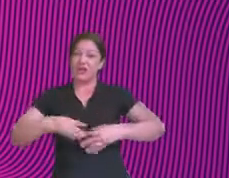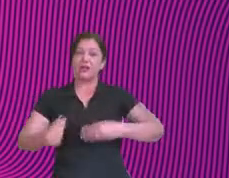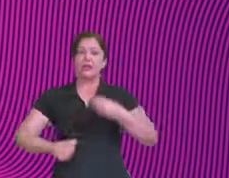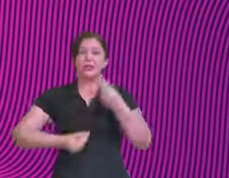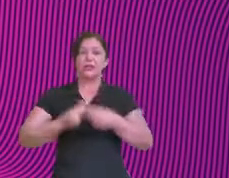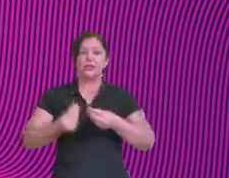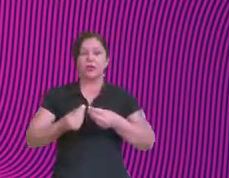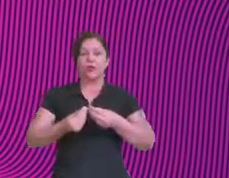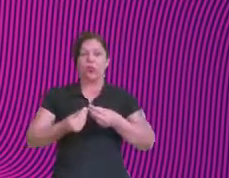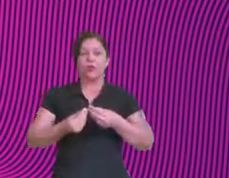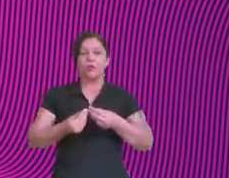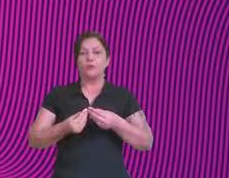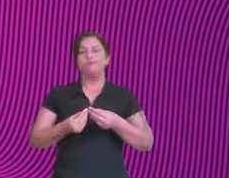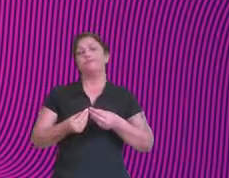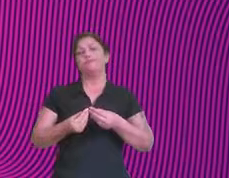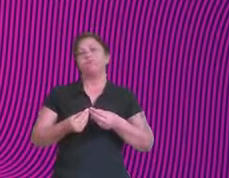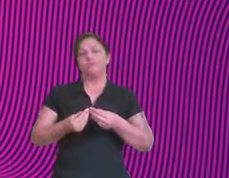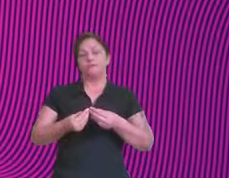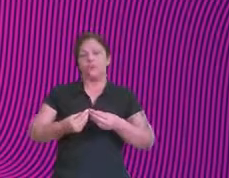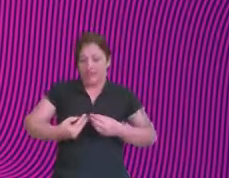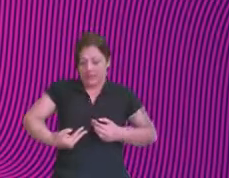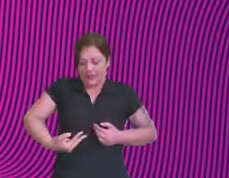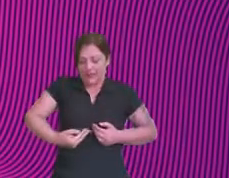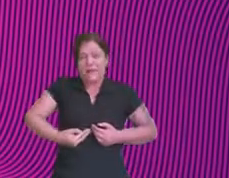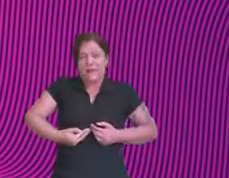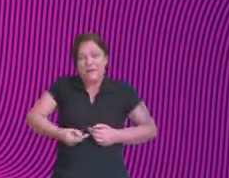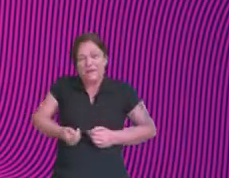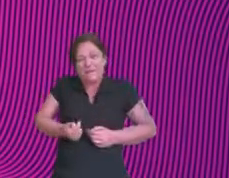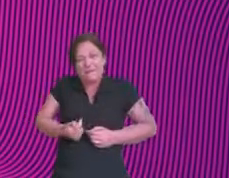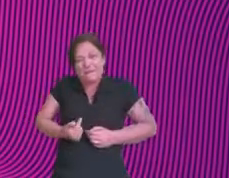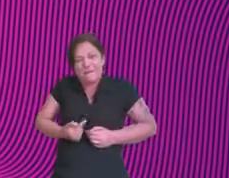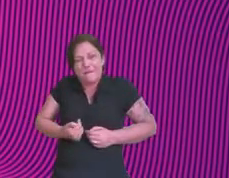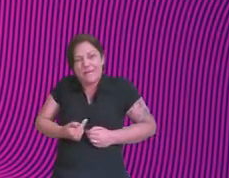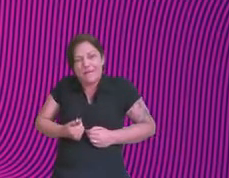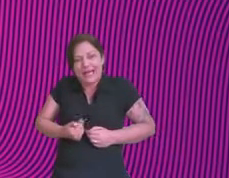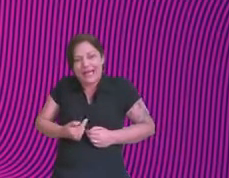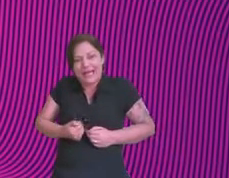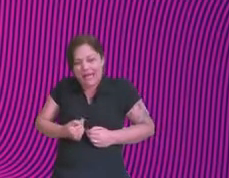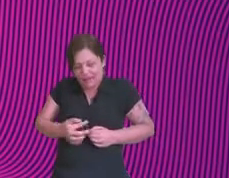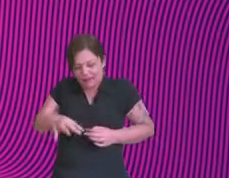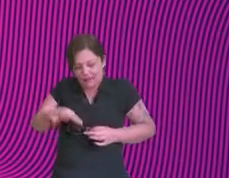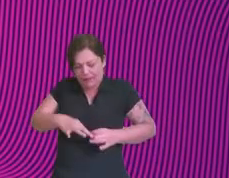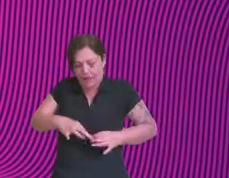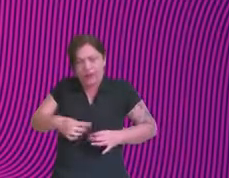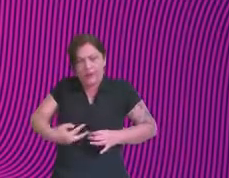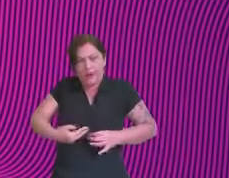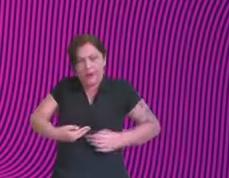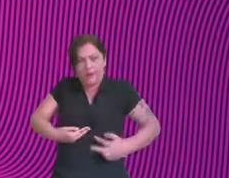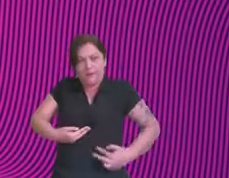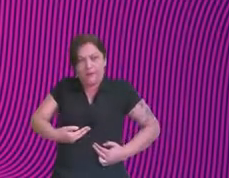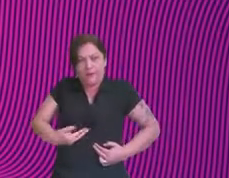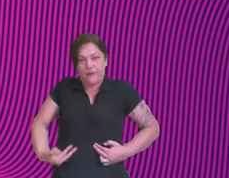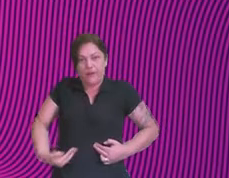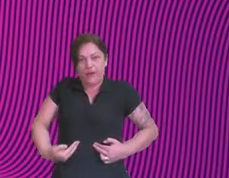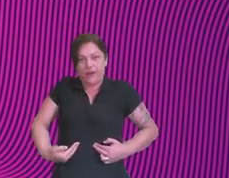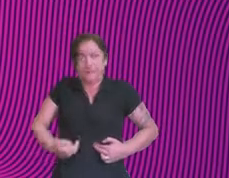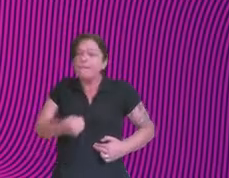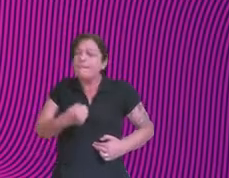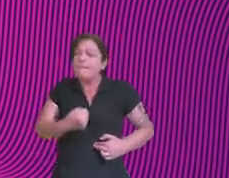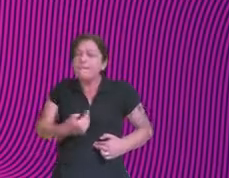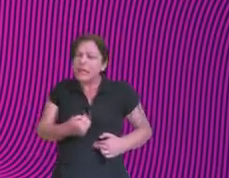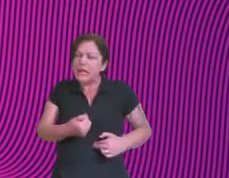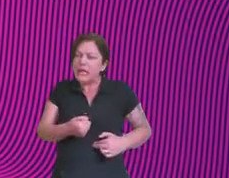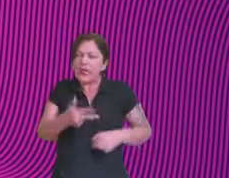A diferença é que, em vez de você fazer com a técnica aberta, você bota os tubos e fecha, a cavidade peritoneal, faz a técnica